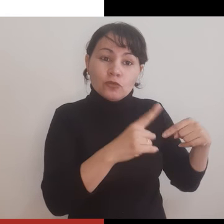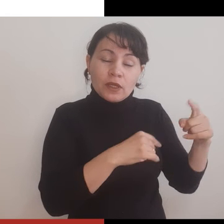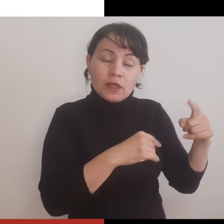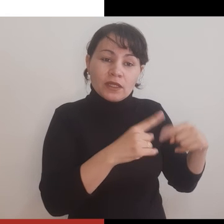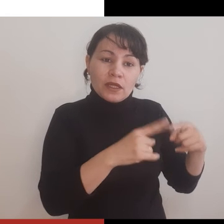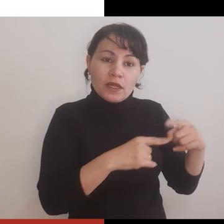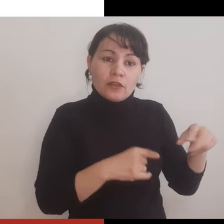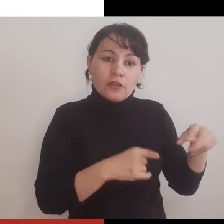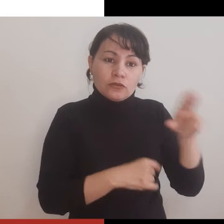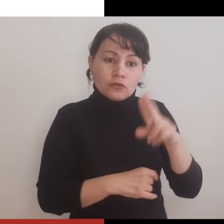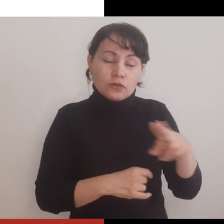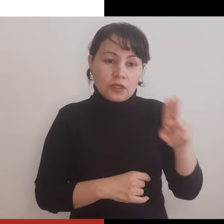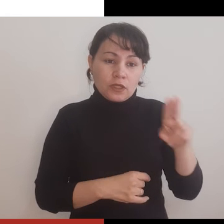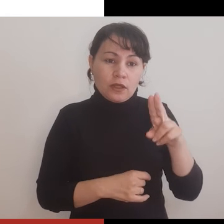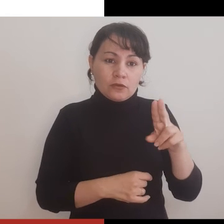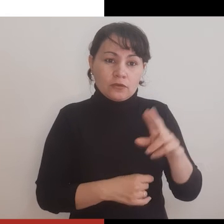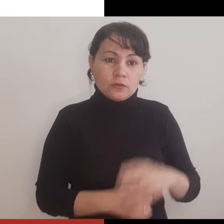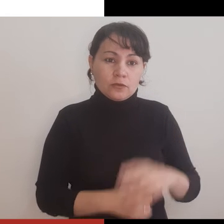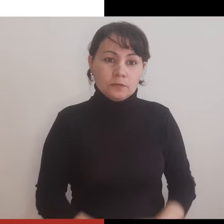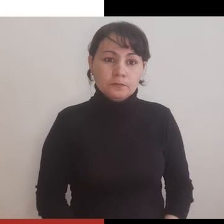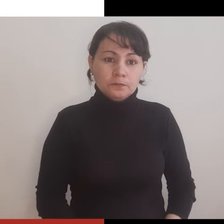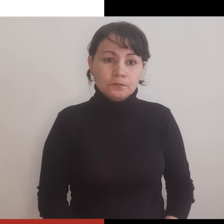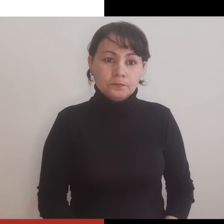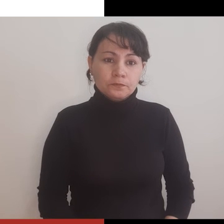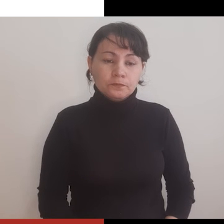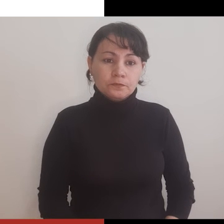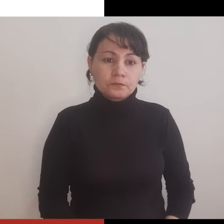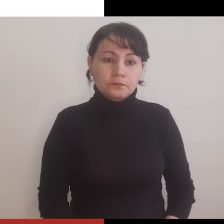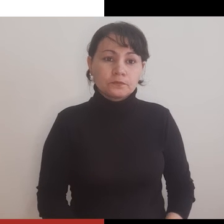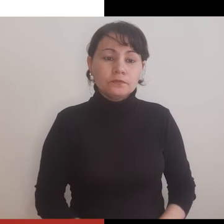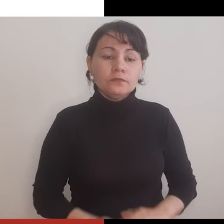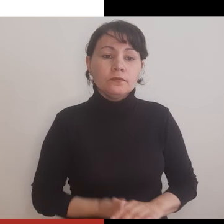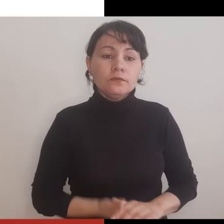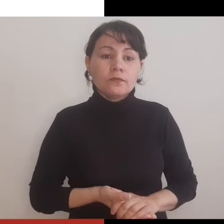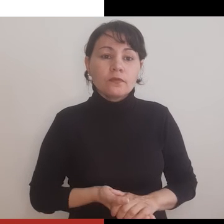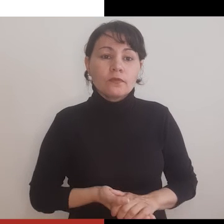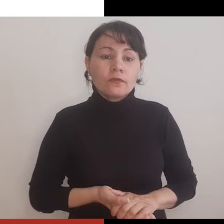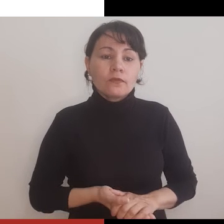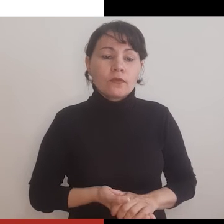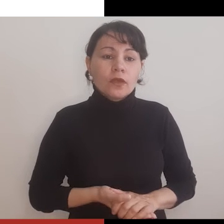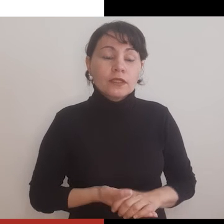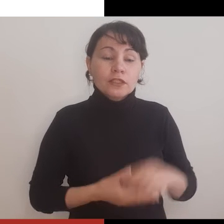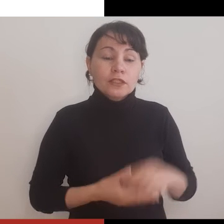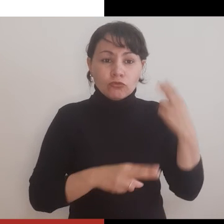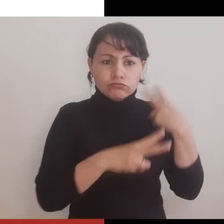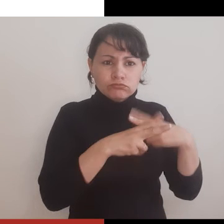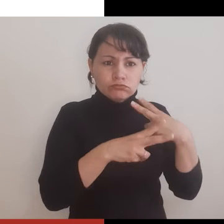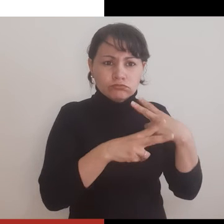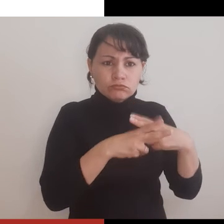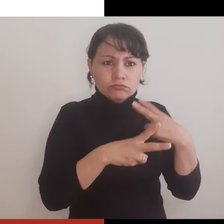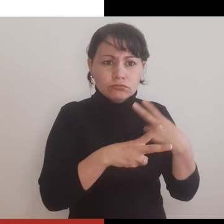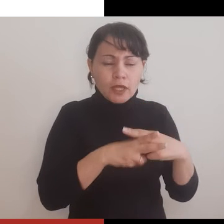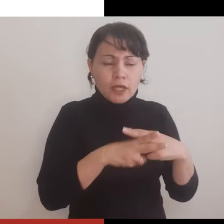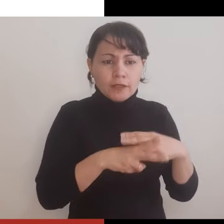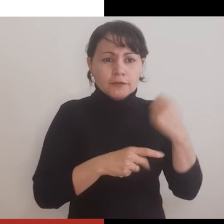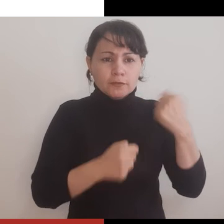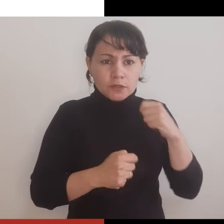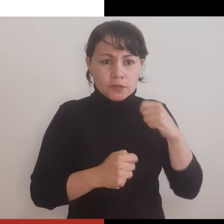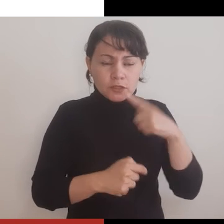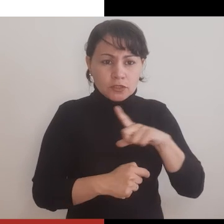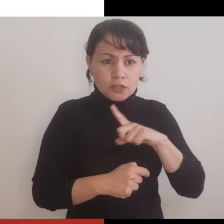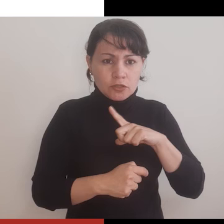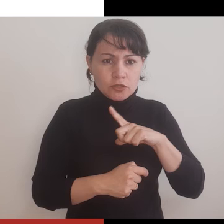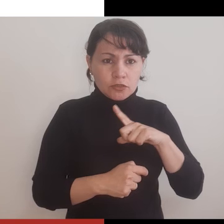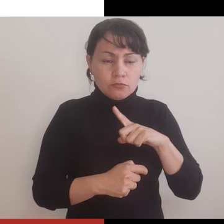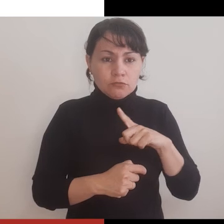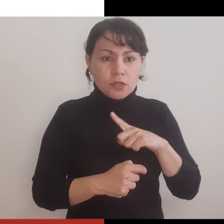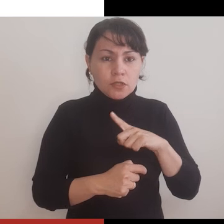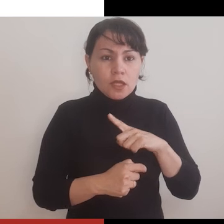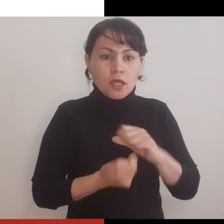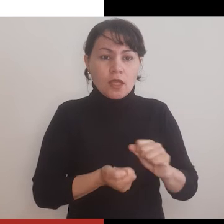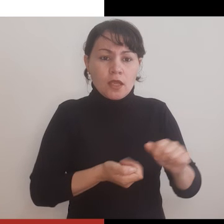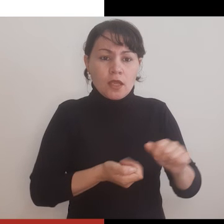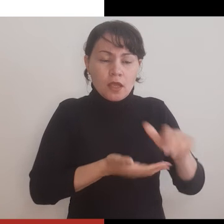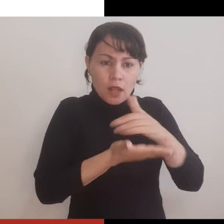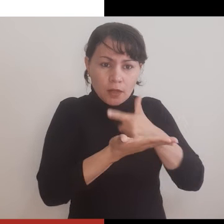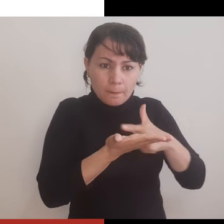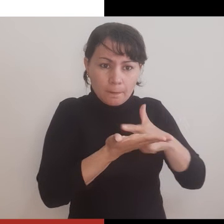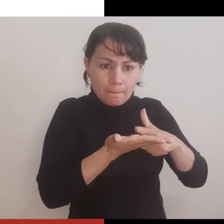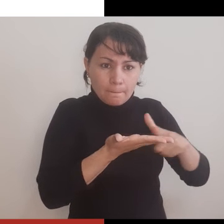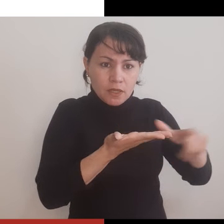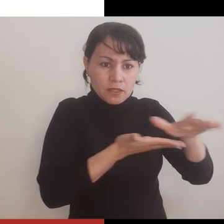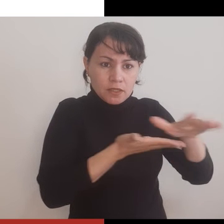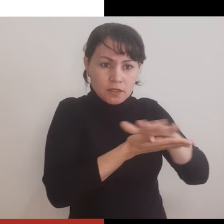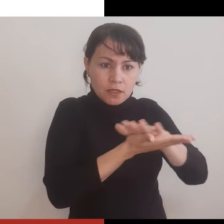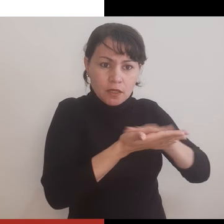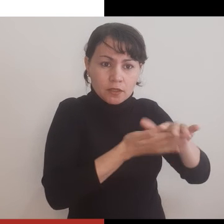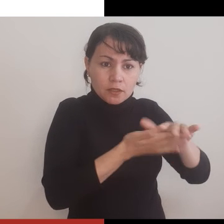utilizados por essas equipes de saúde. Né? São cuidados básicos, né? A questão da lavagem das mãos,